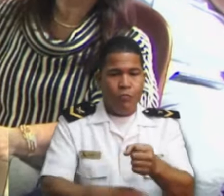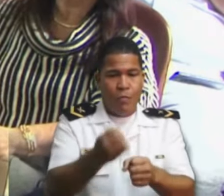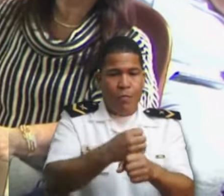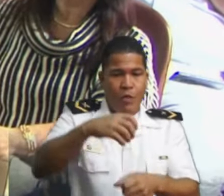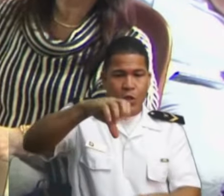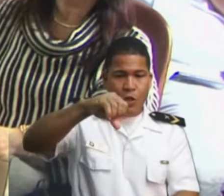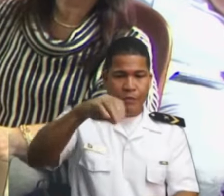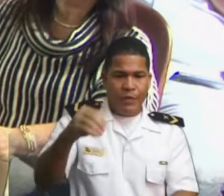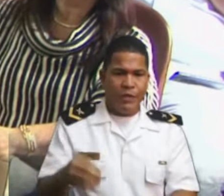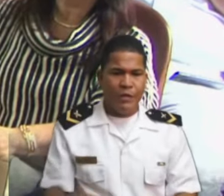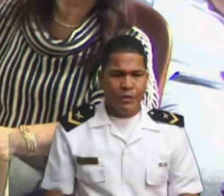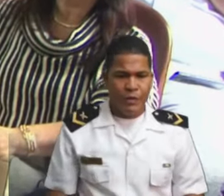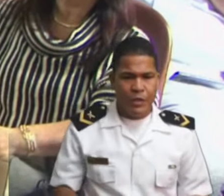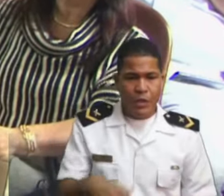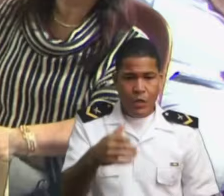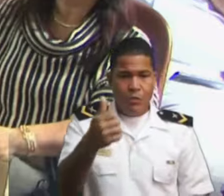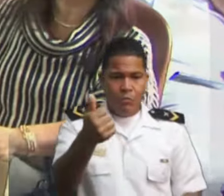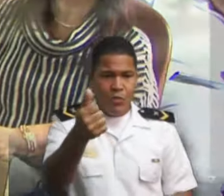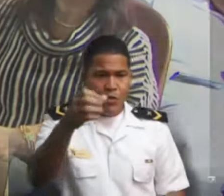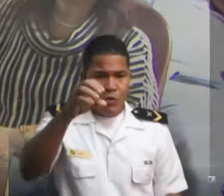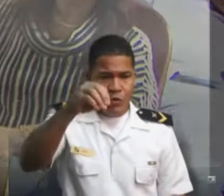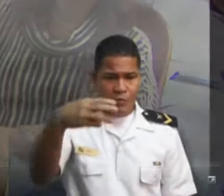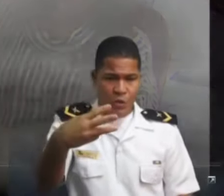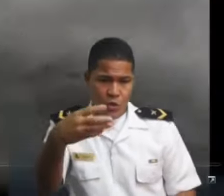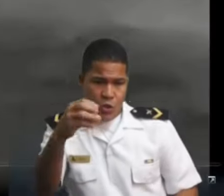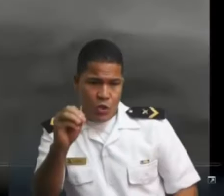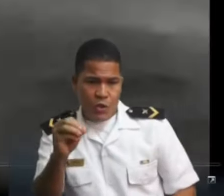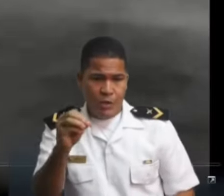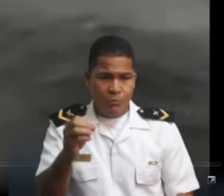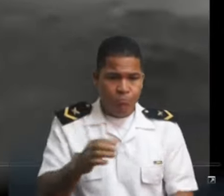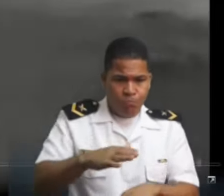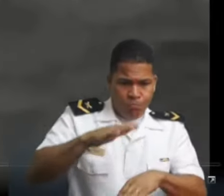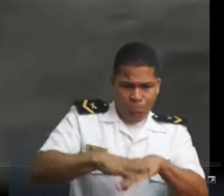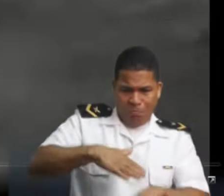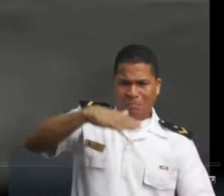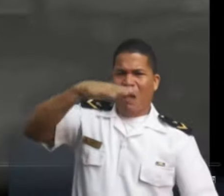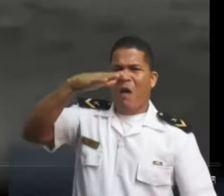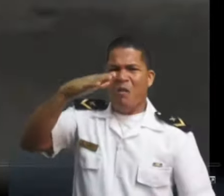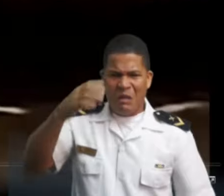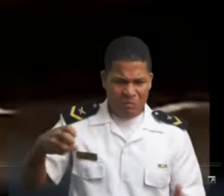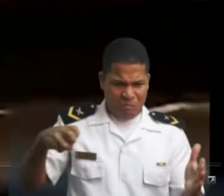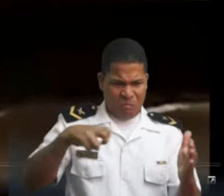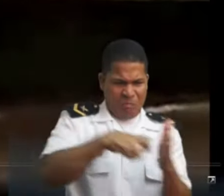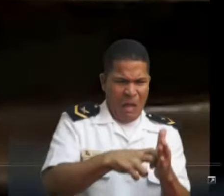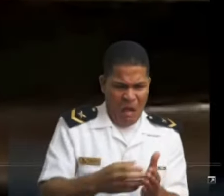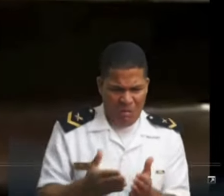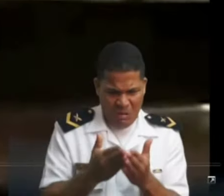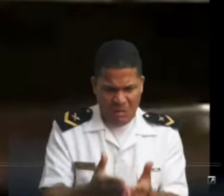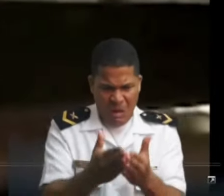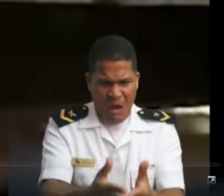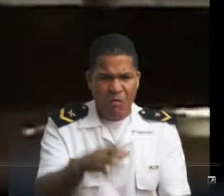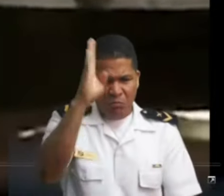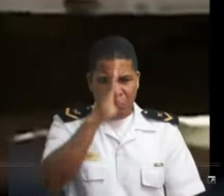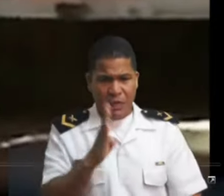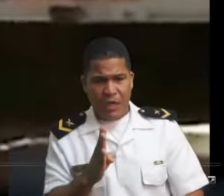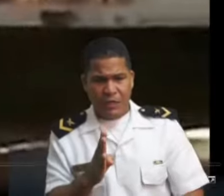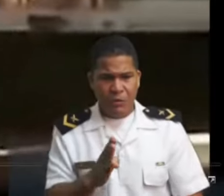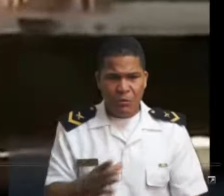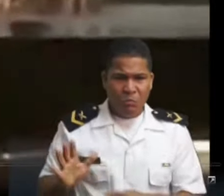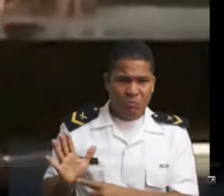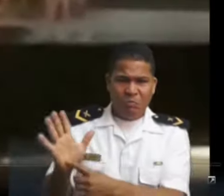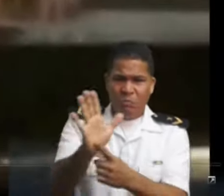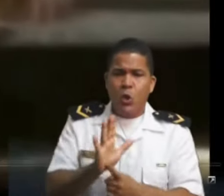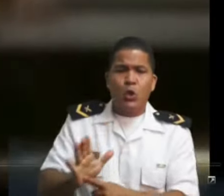Da década de 1930, o recente aumento de acidentes da navegação em águas brasileiras evidenciava